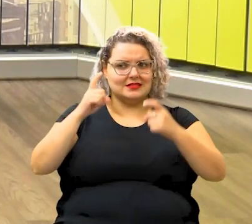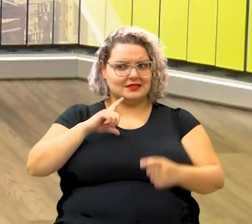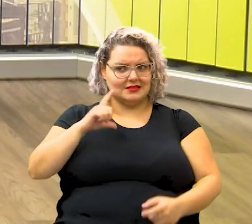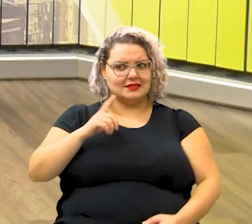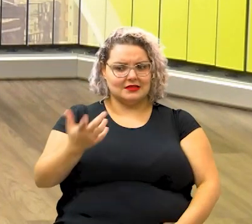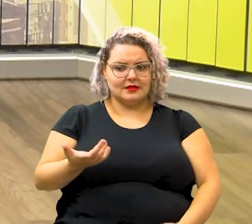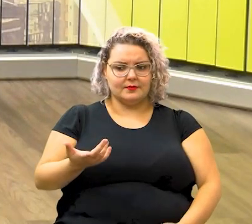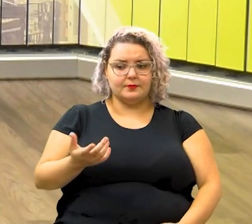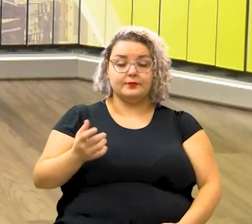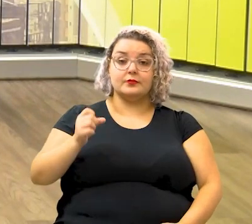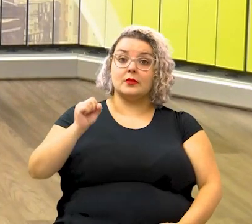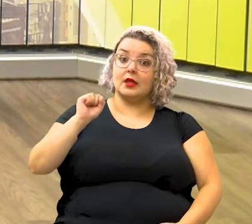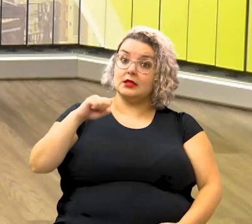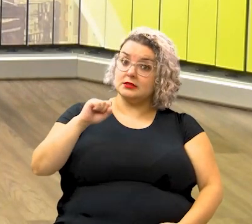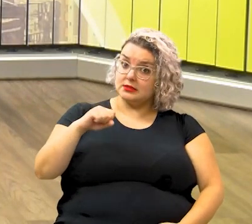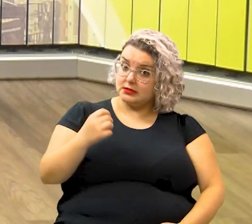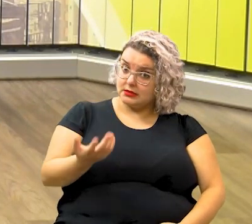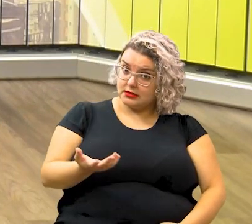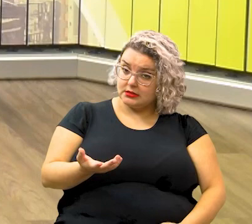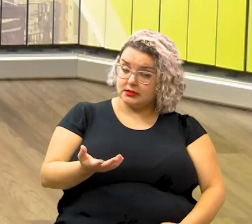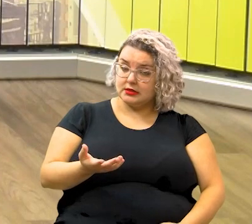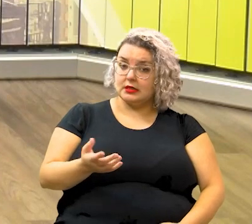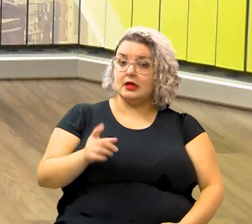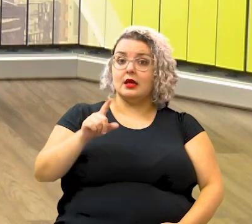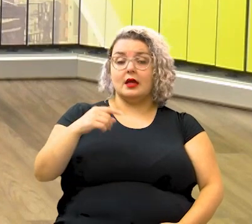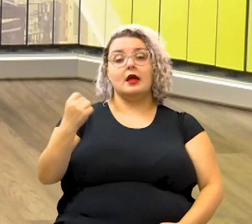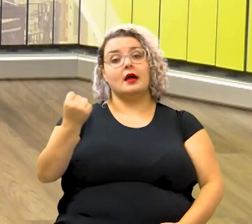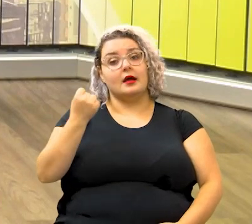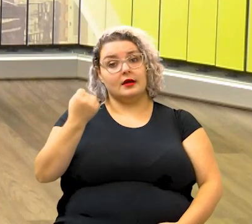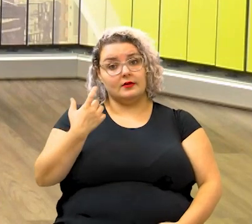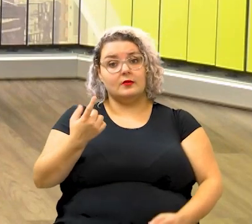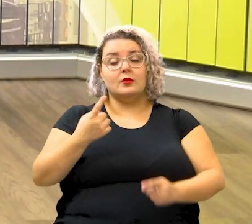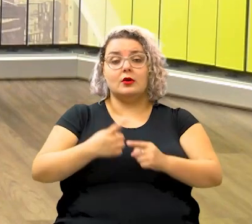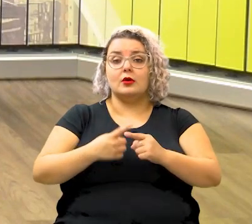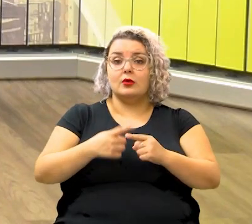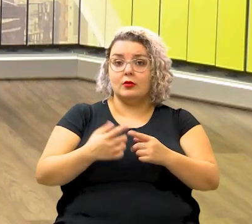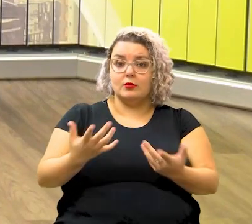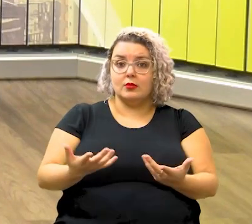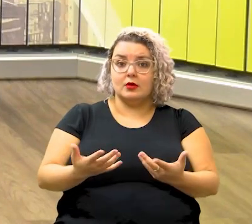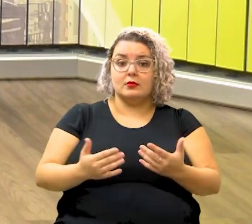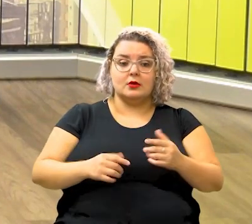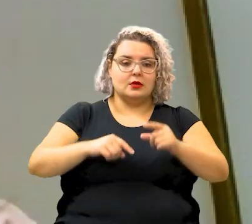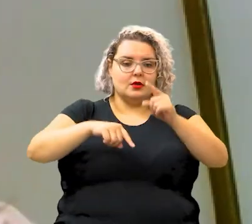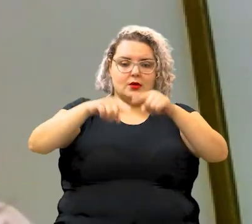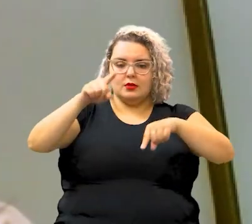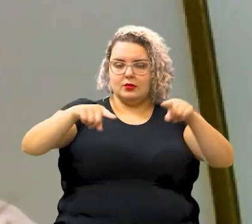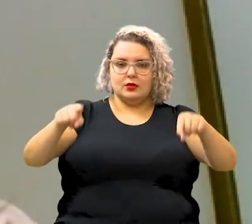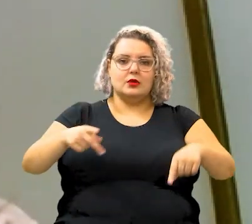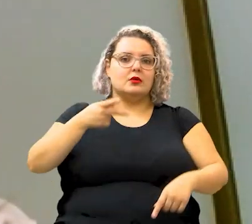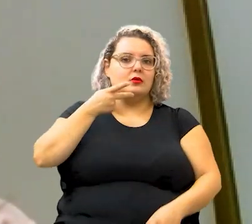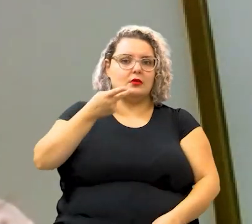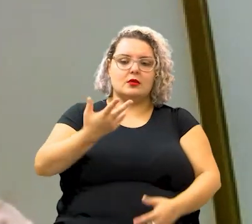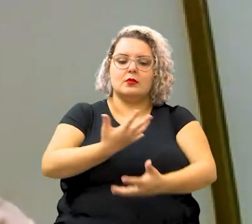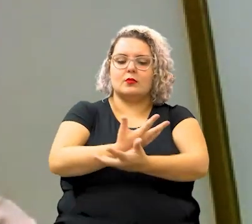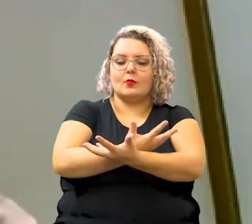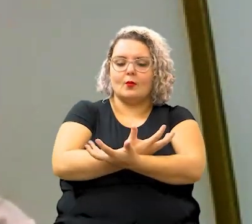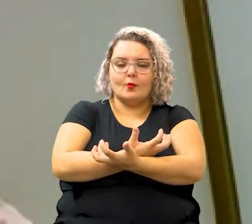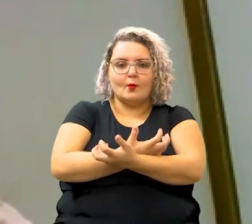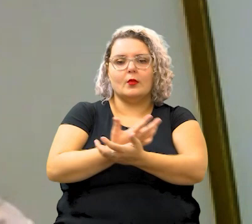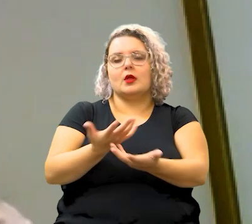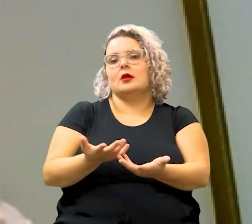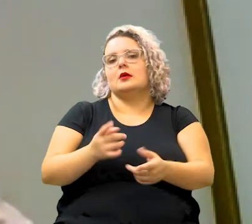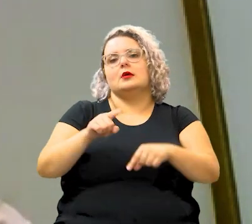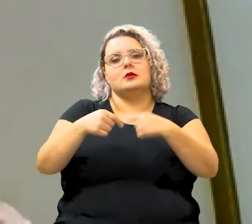preocupação? Sim, é grave porque ele acaba levando a todo esse desequilíbrio que eu falei. Então, ele precisa